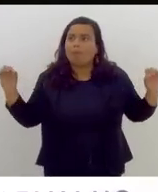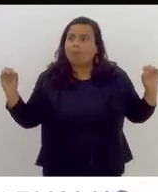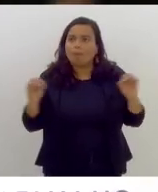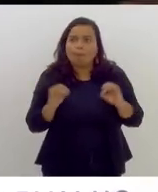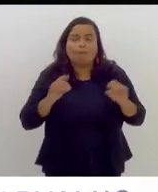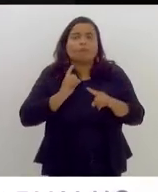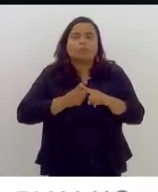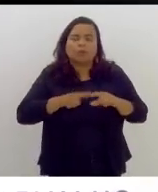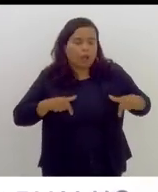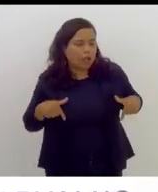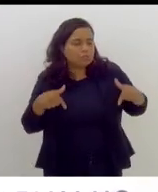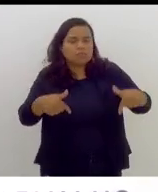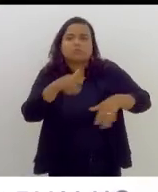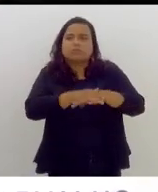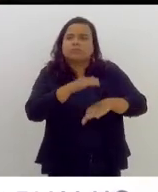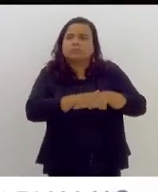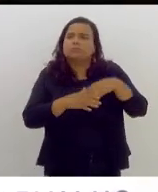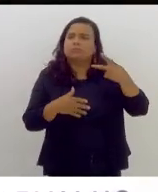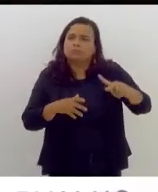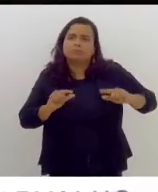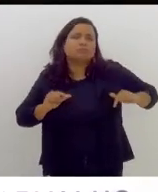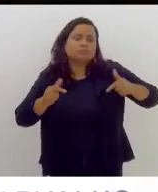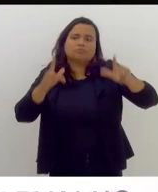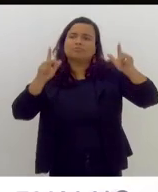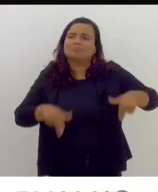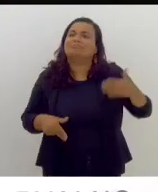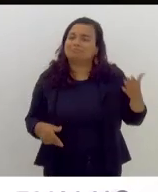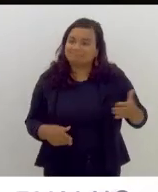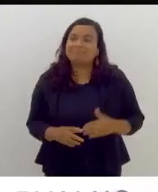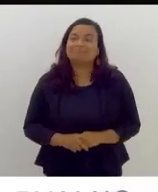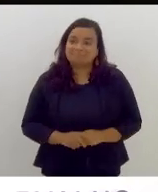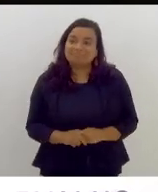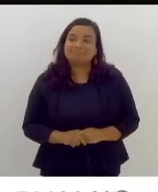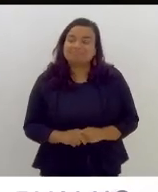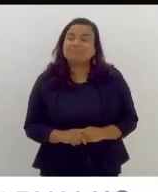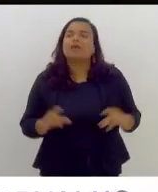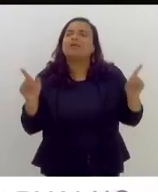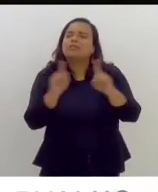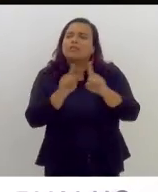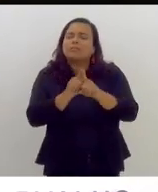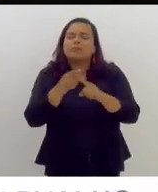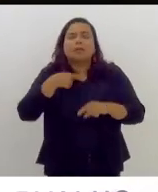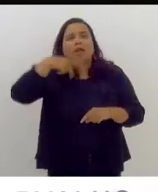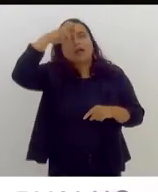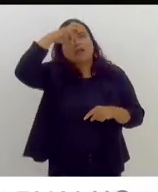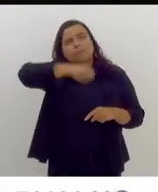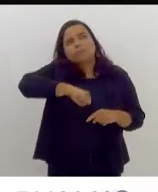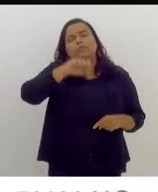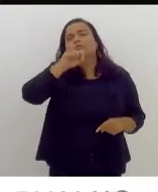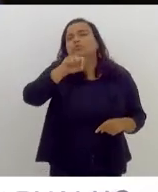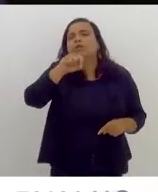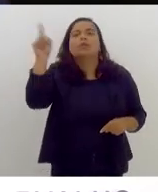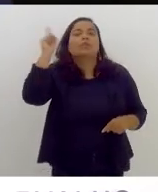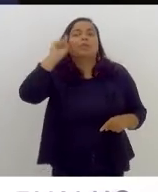a atitude do Konder foi essa. E eu aprendi, e cada dia confirmo